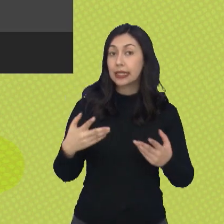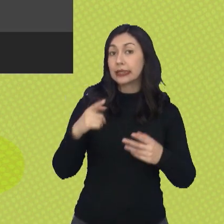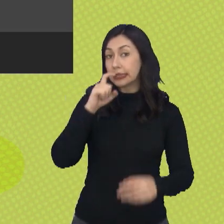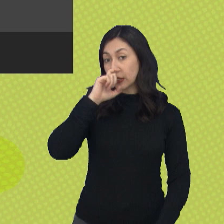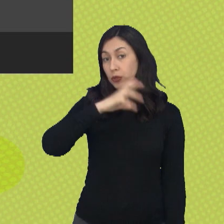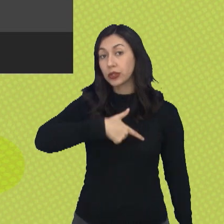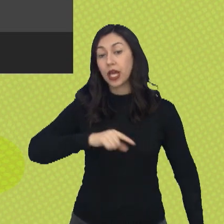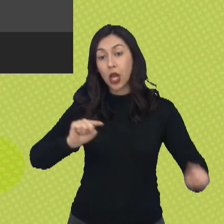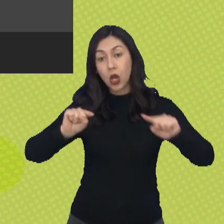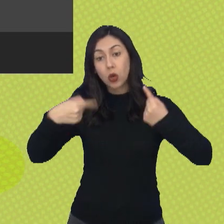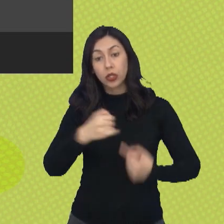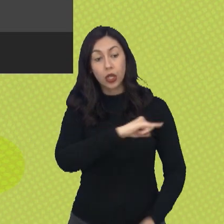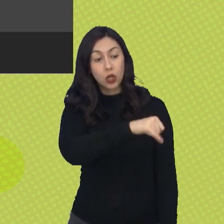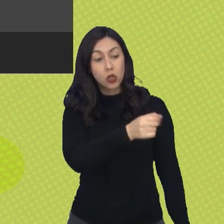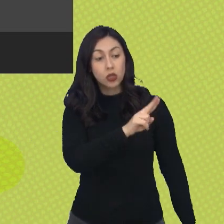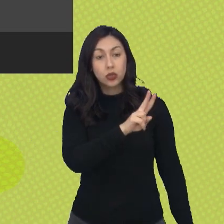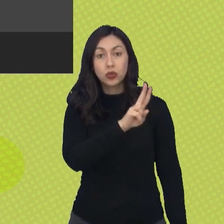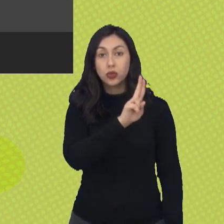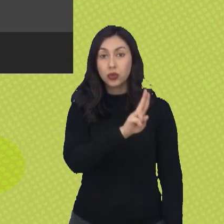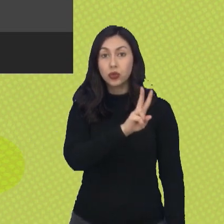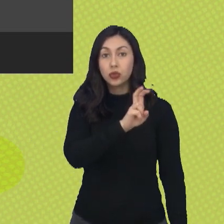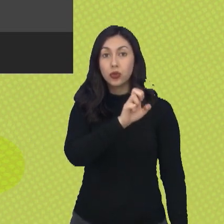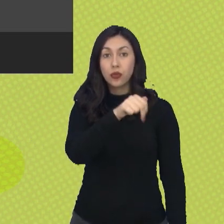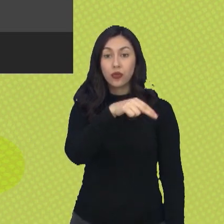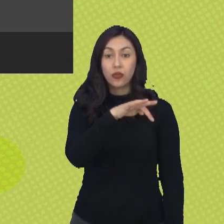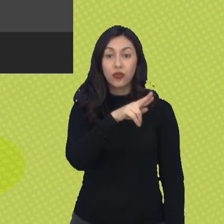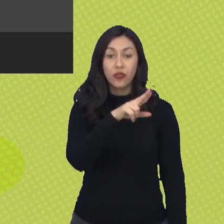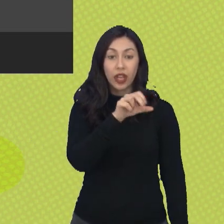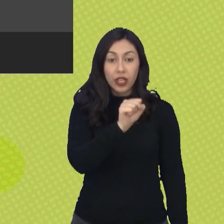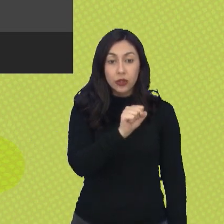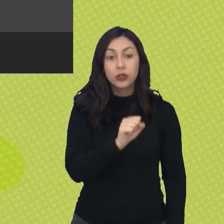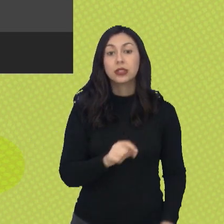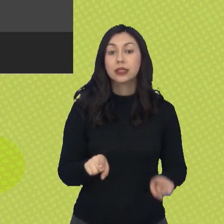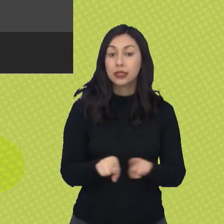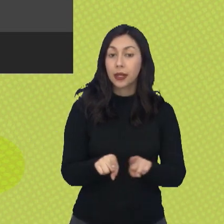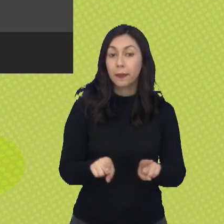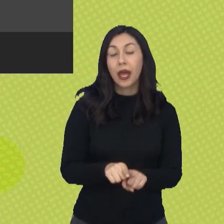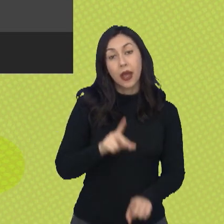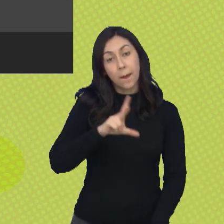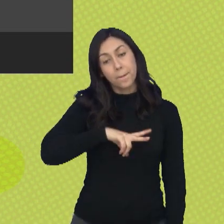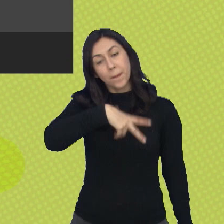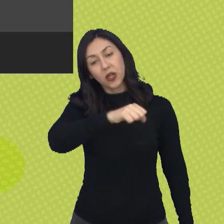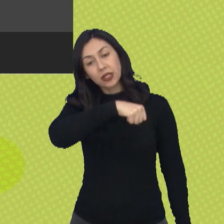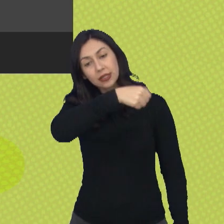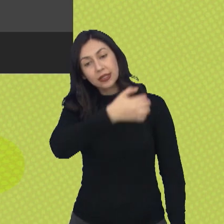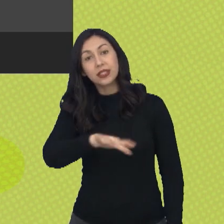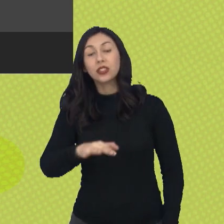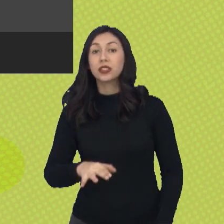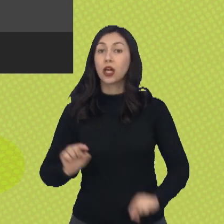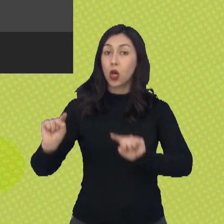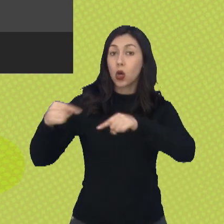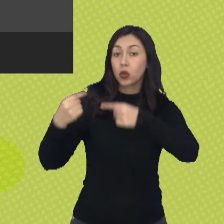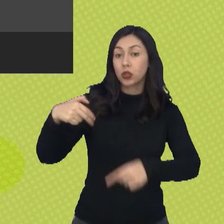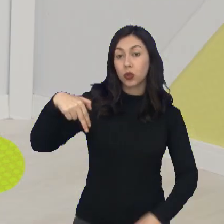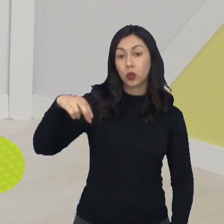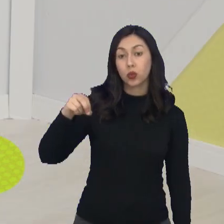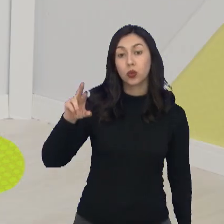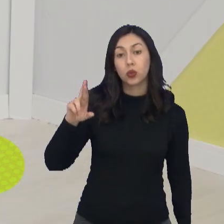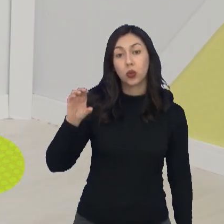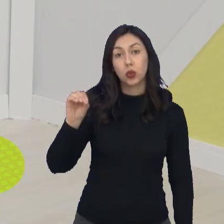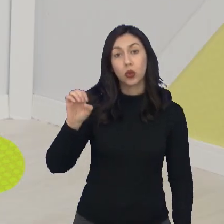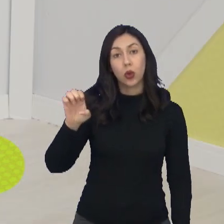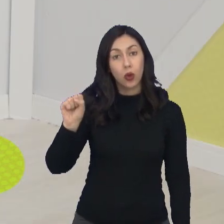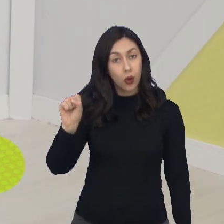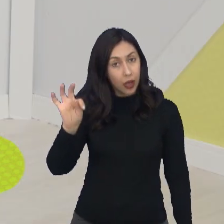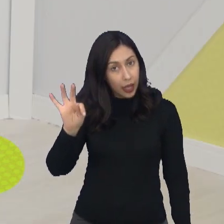seja, o terceiro contra o sexto. E aqui o quarto contra o quinto. Lembrando que os times que estão aqui à sua esquerda da tela, eles